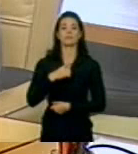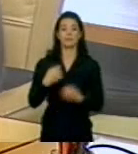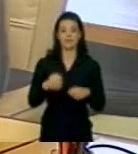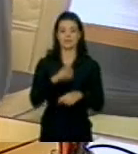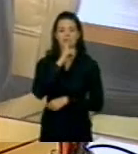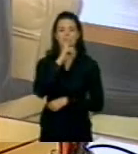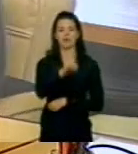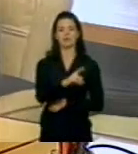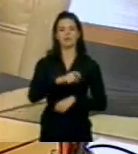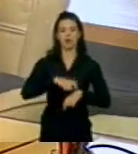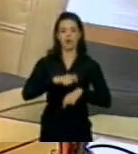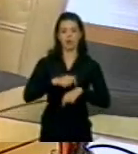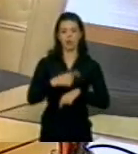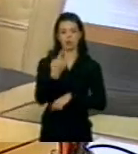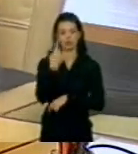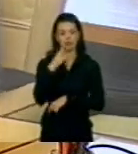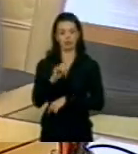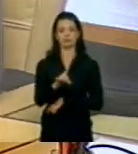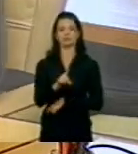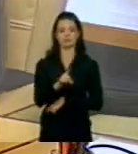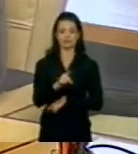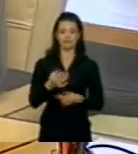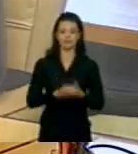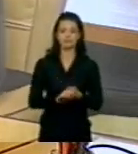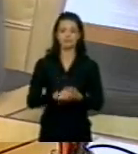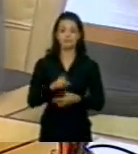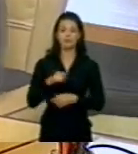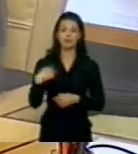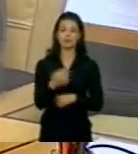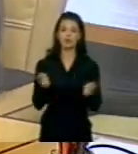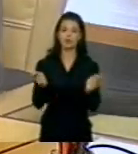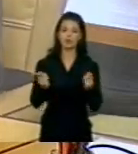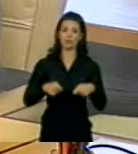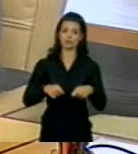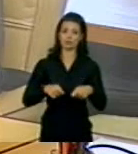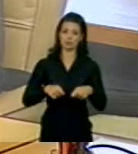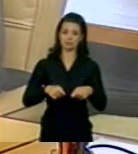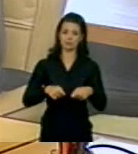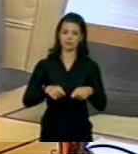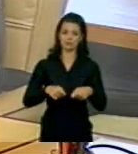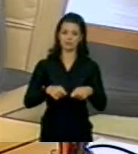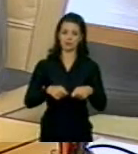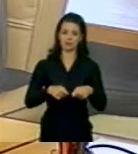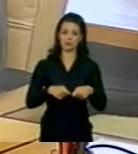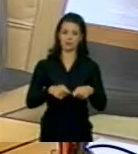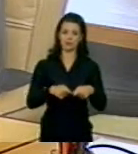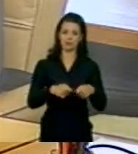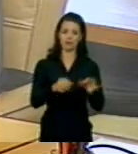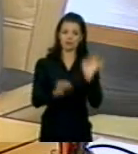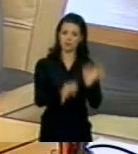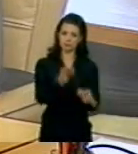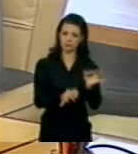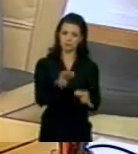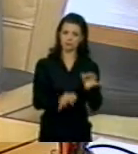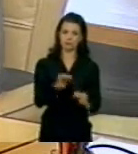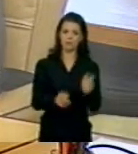à respectiva Casa Legislativa, para que sobre elas, para que sobre as medidas,